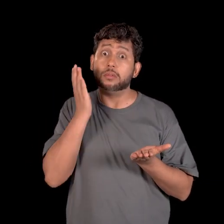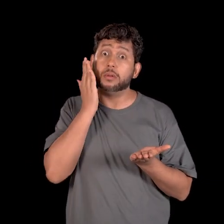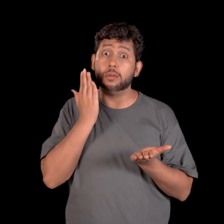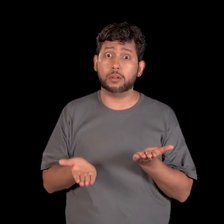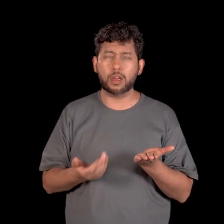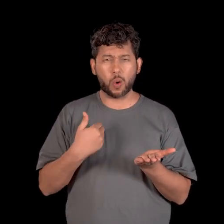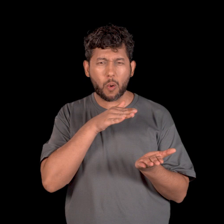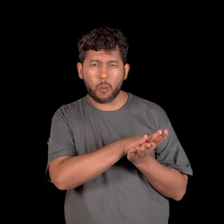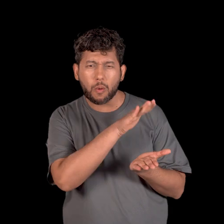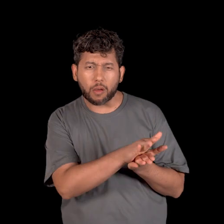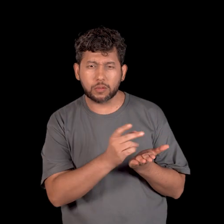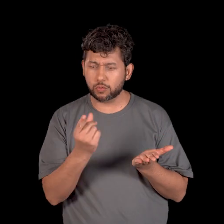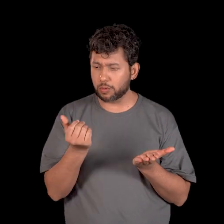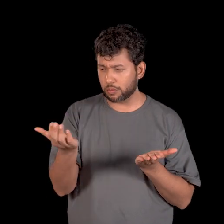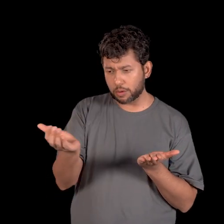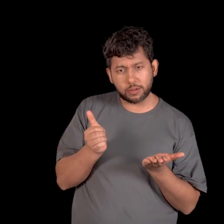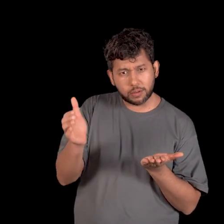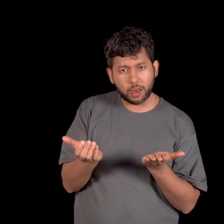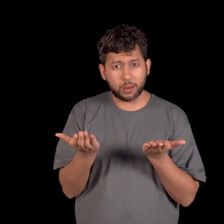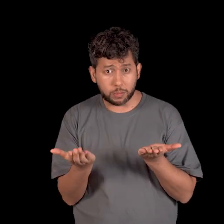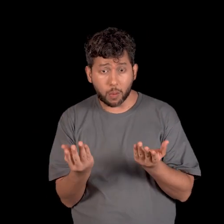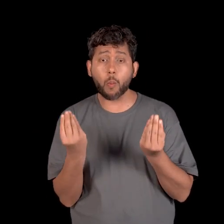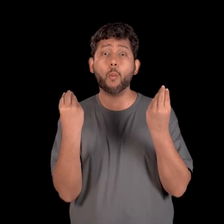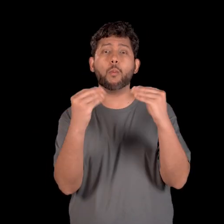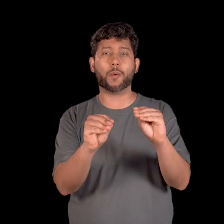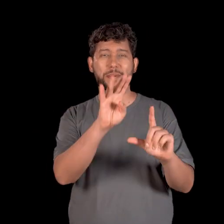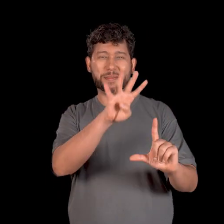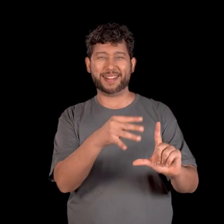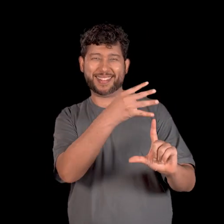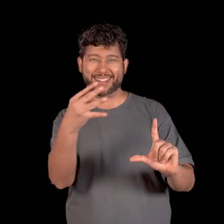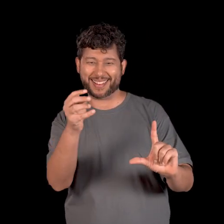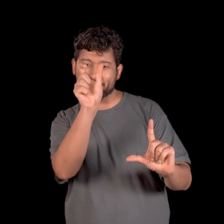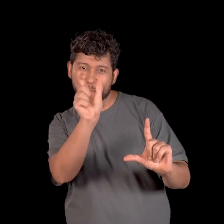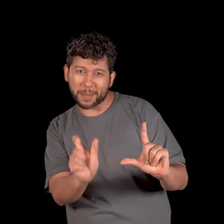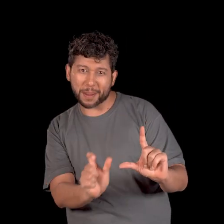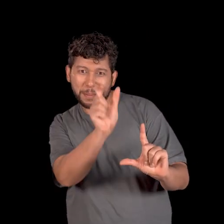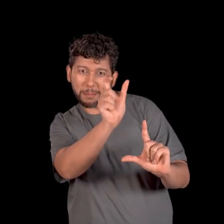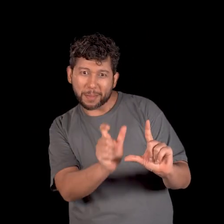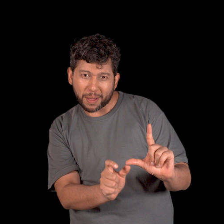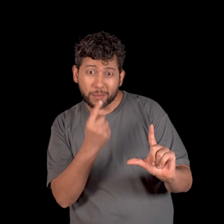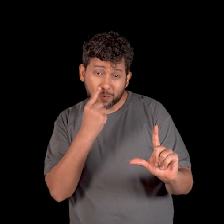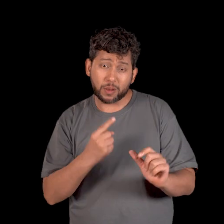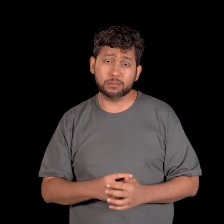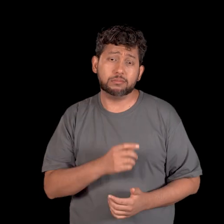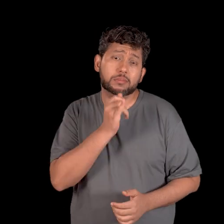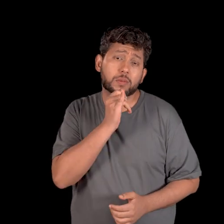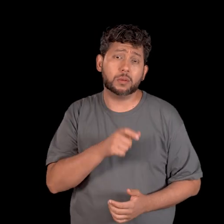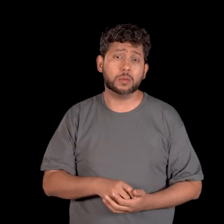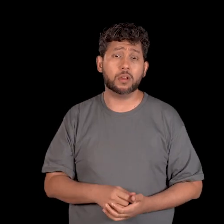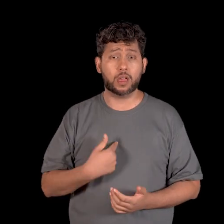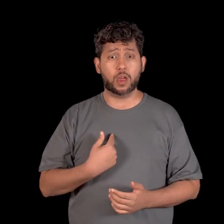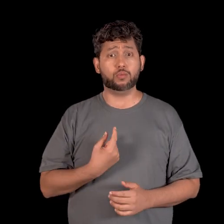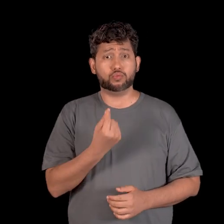gastos. Depois de visualizar seus gastos e receitas, por meio de uma planilha para controlar gastos de acordo com a renda,